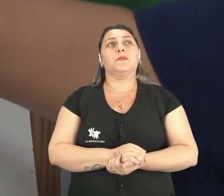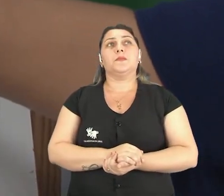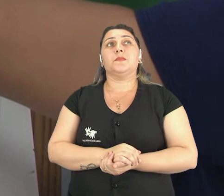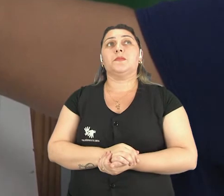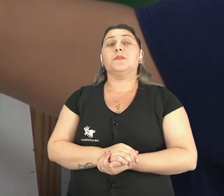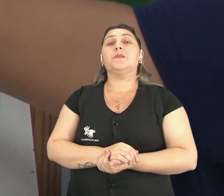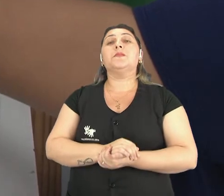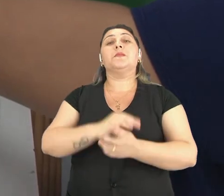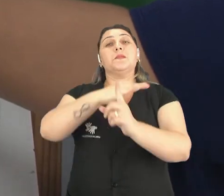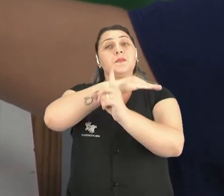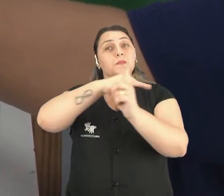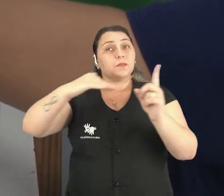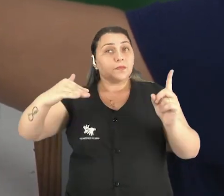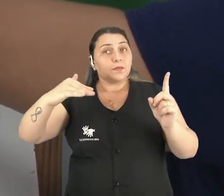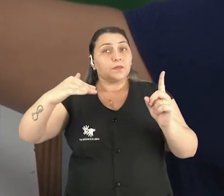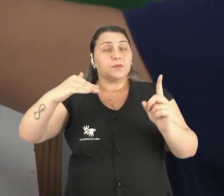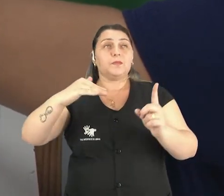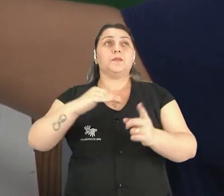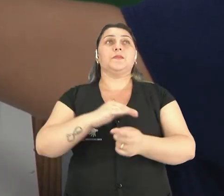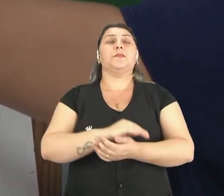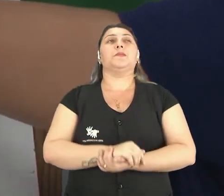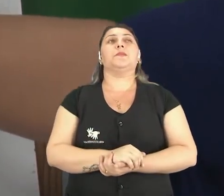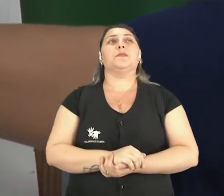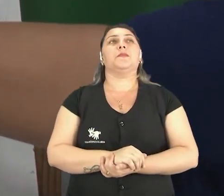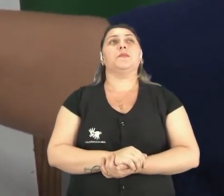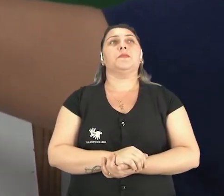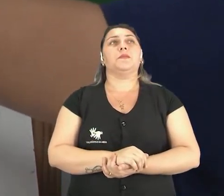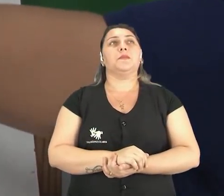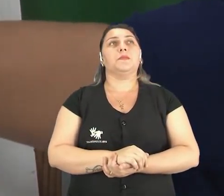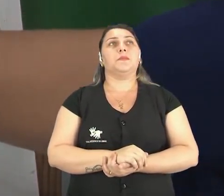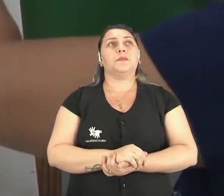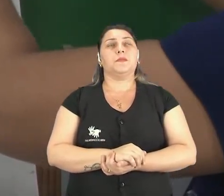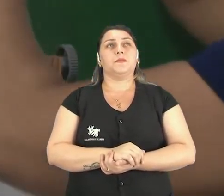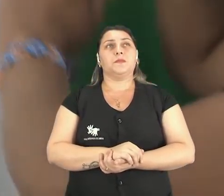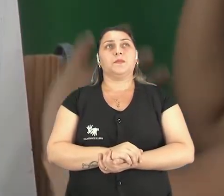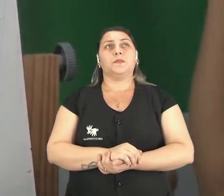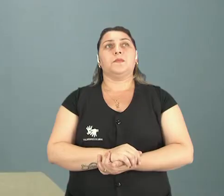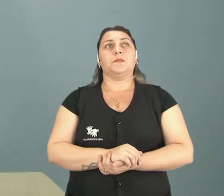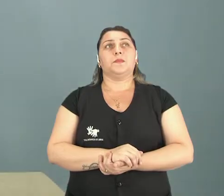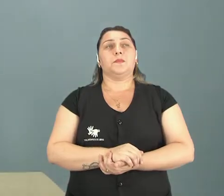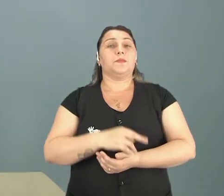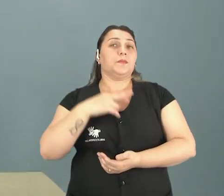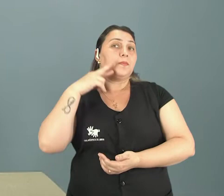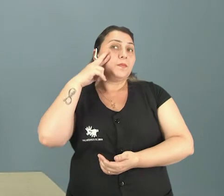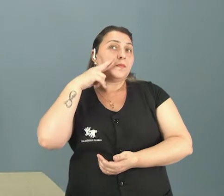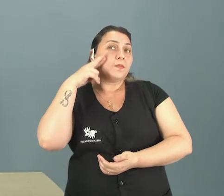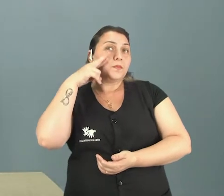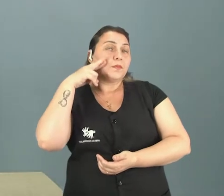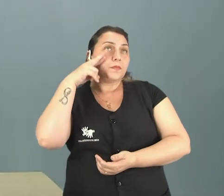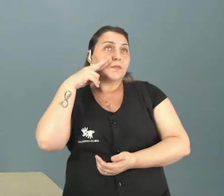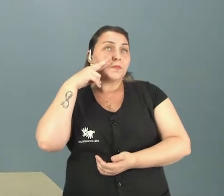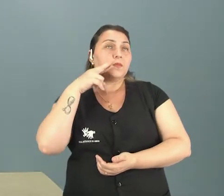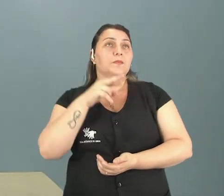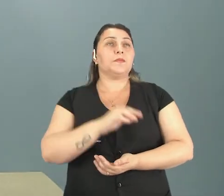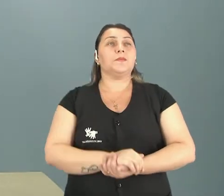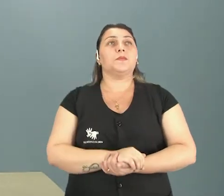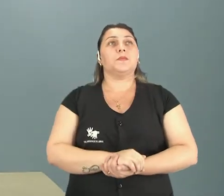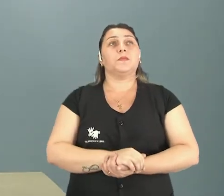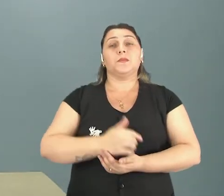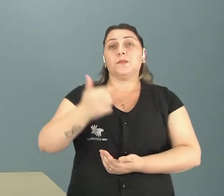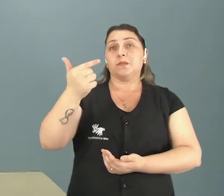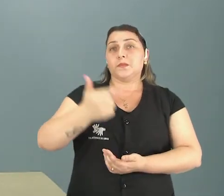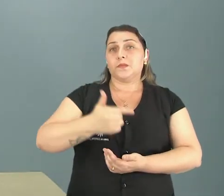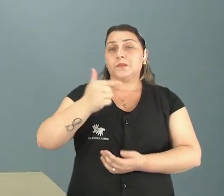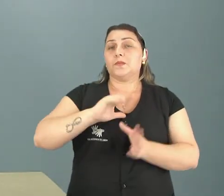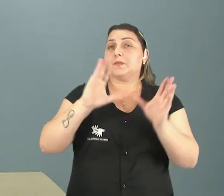usar metade, né mesmo? Aqui, metade de rosa, eles pintaram de rosa. O